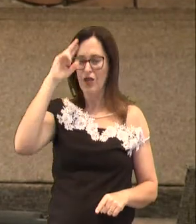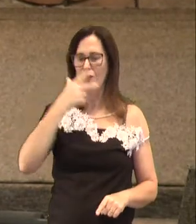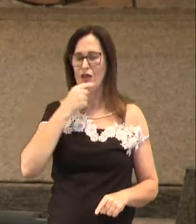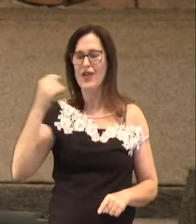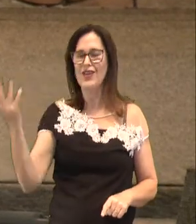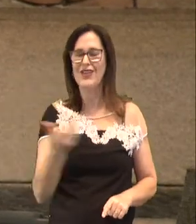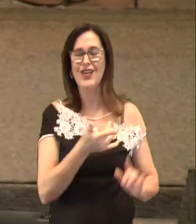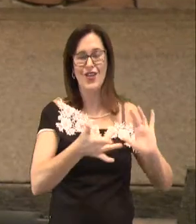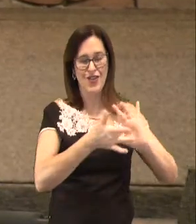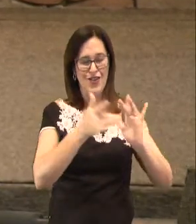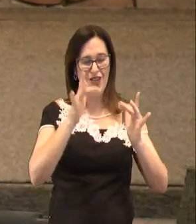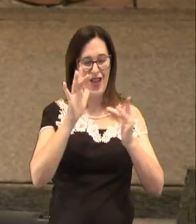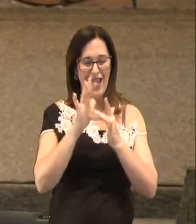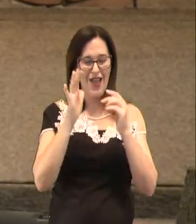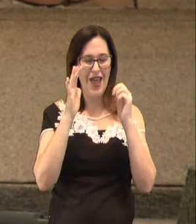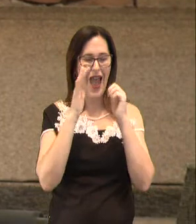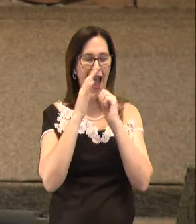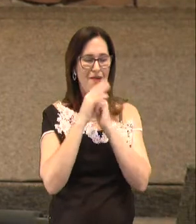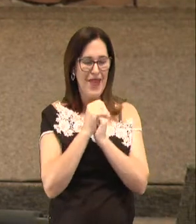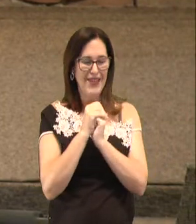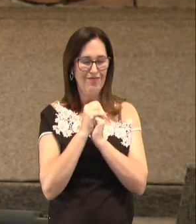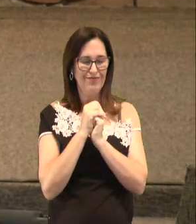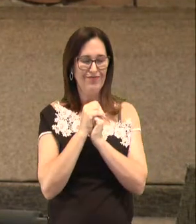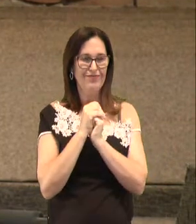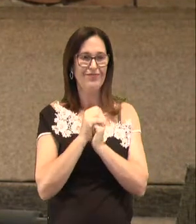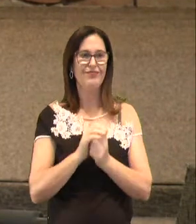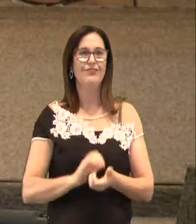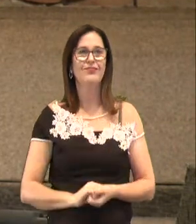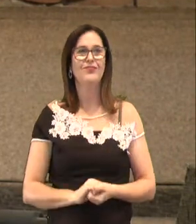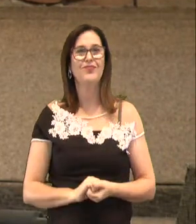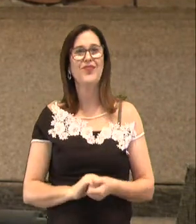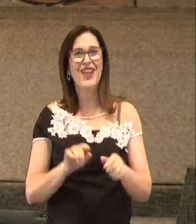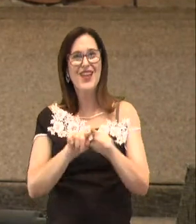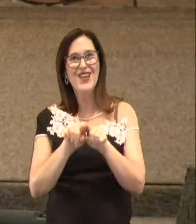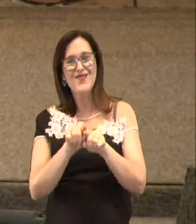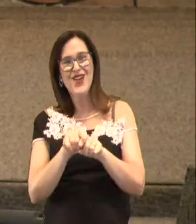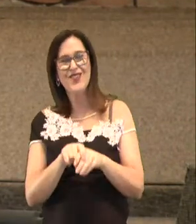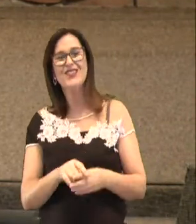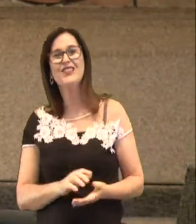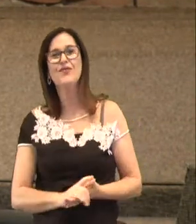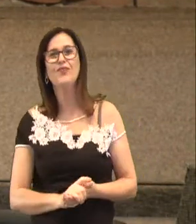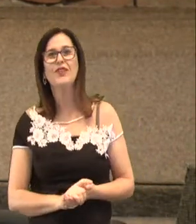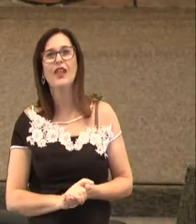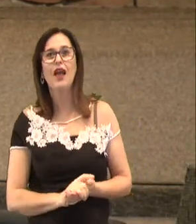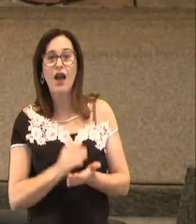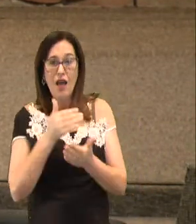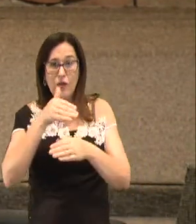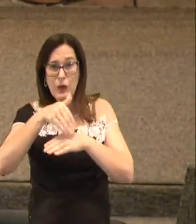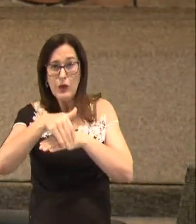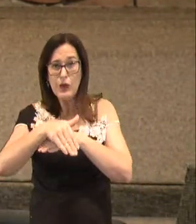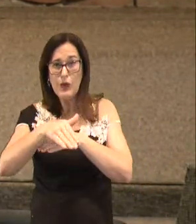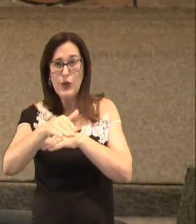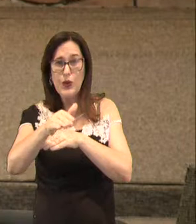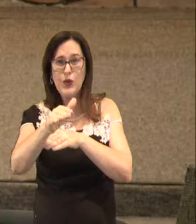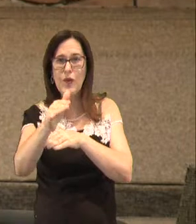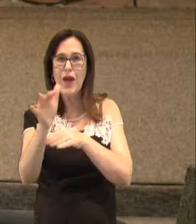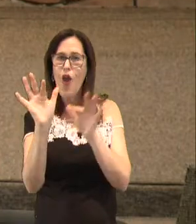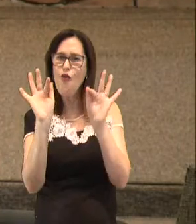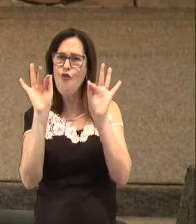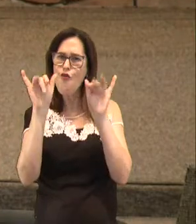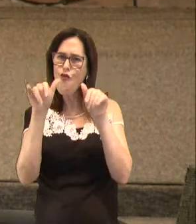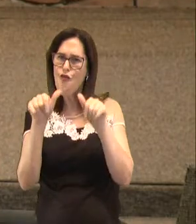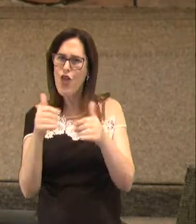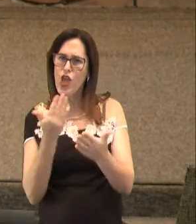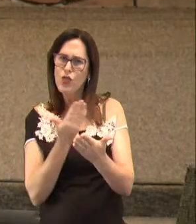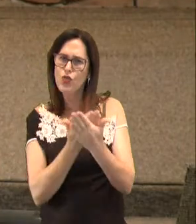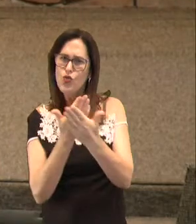que é Jesus. Amém. Meus irmãos, nós estamos caminhando já para a reta final do